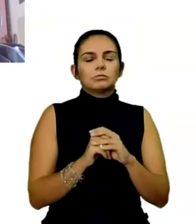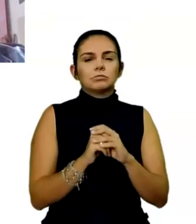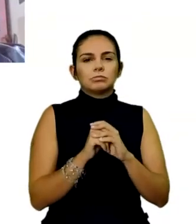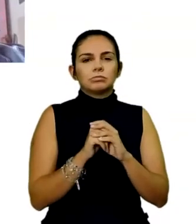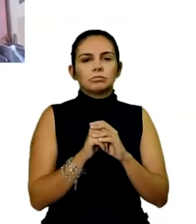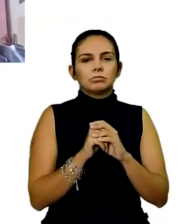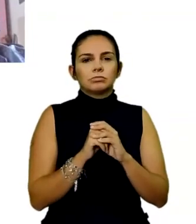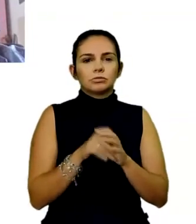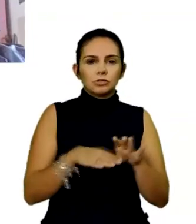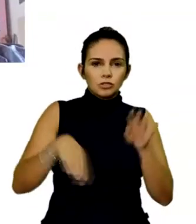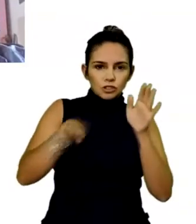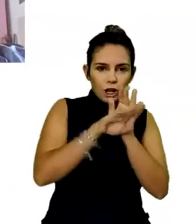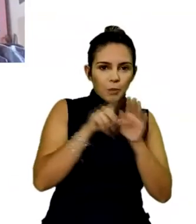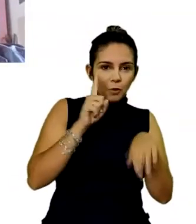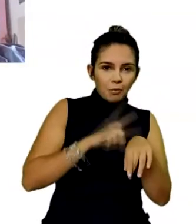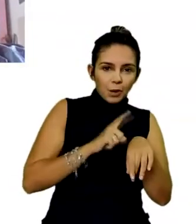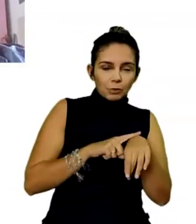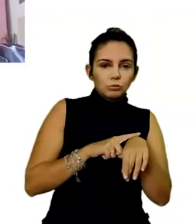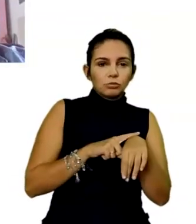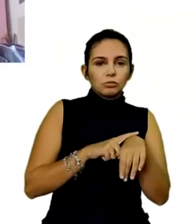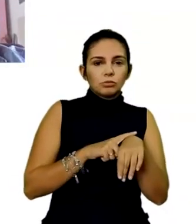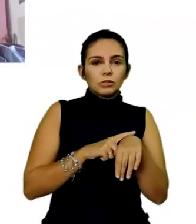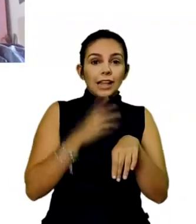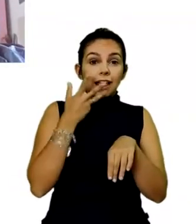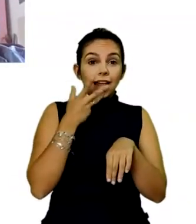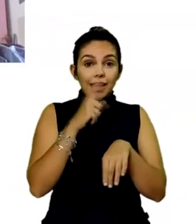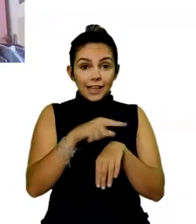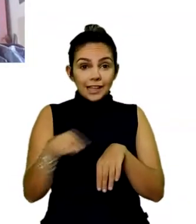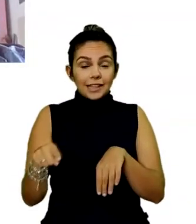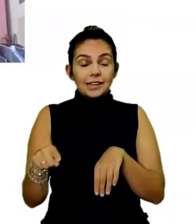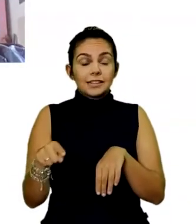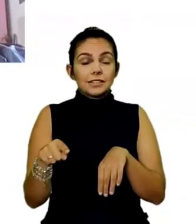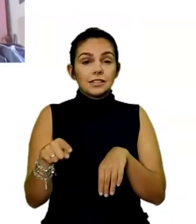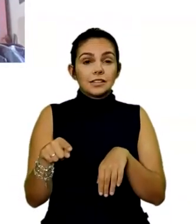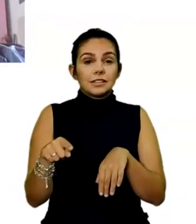que chega um momento em que a criança